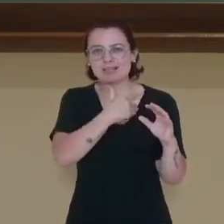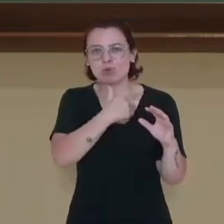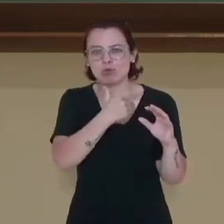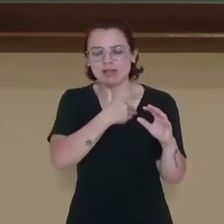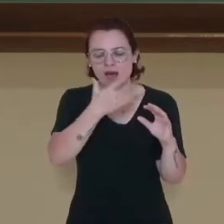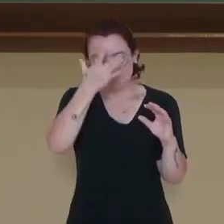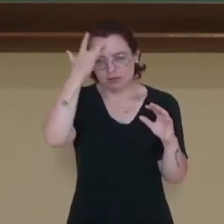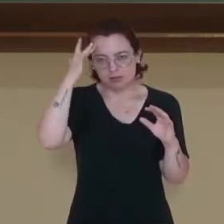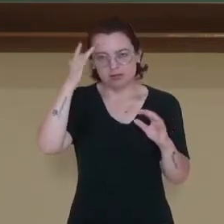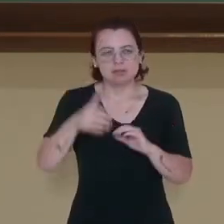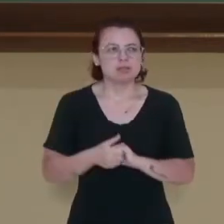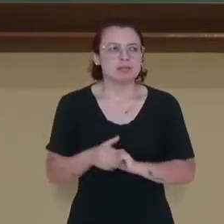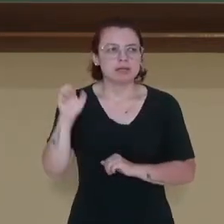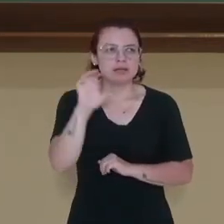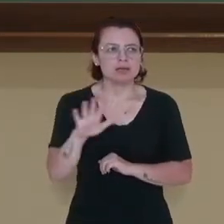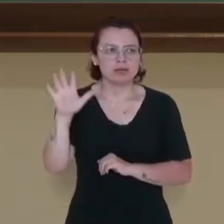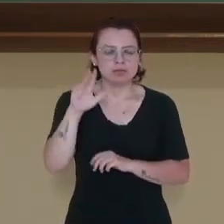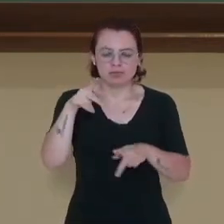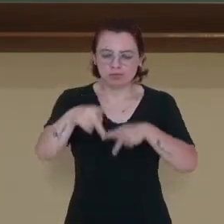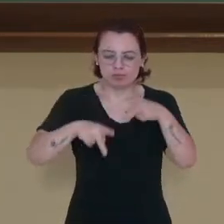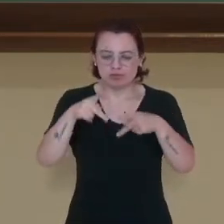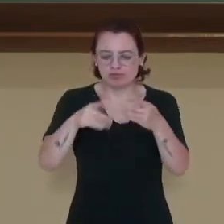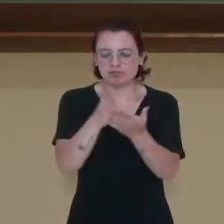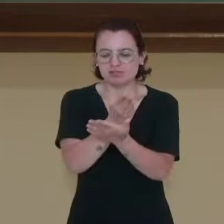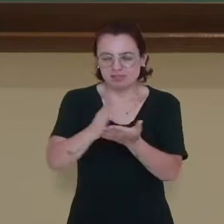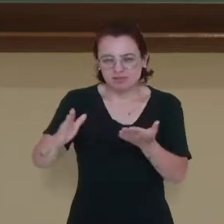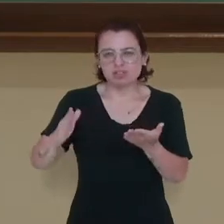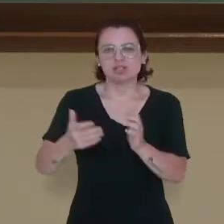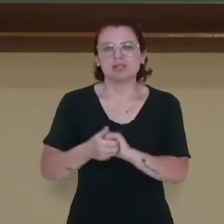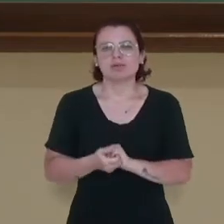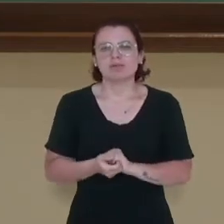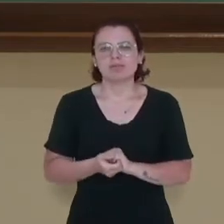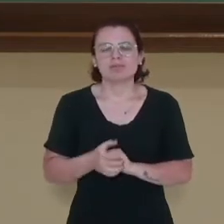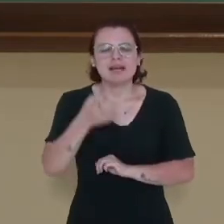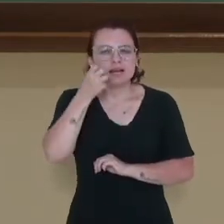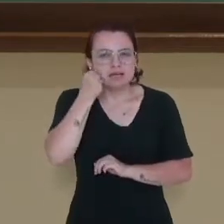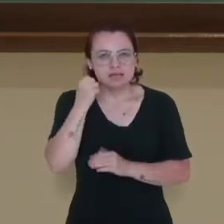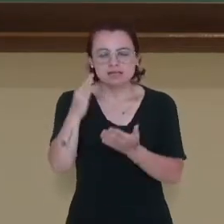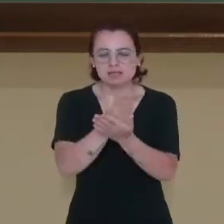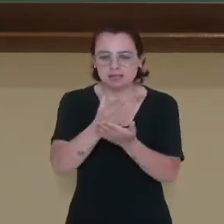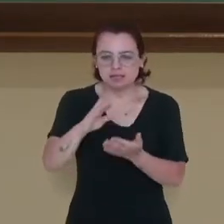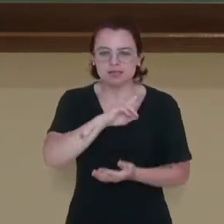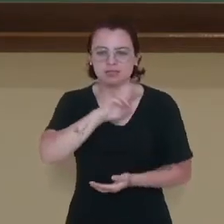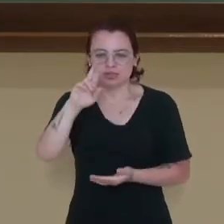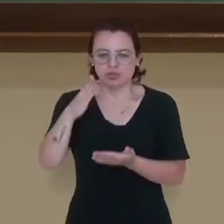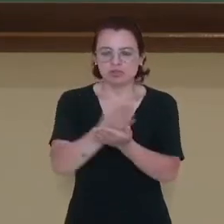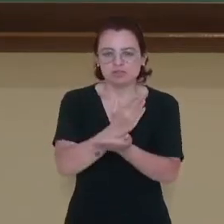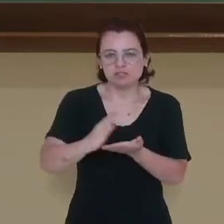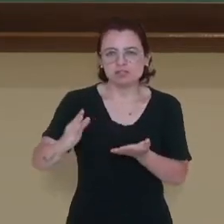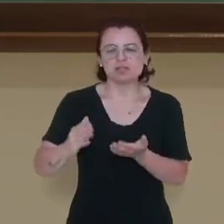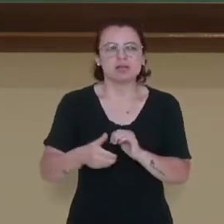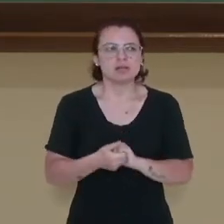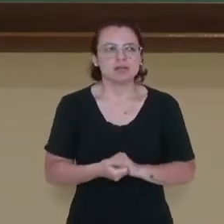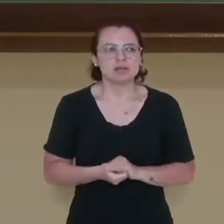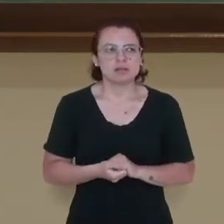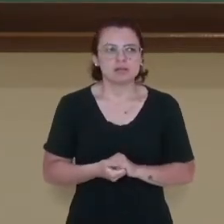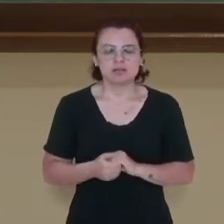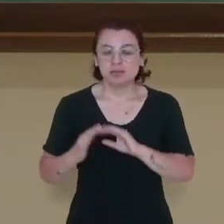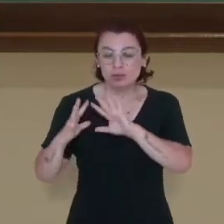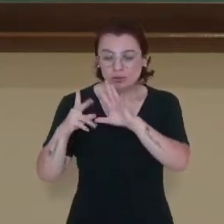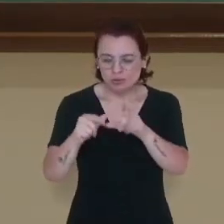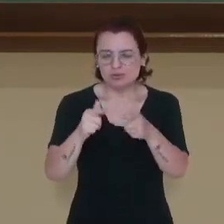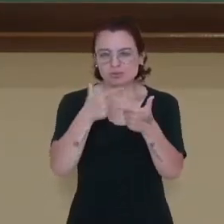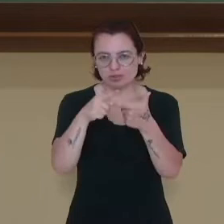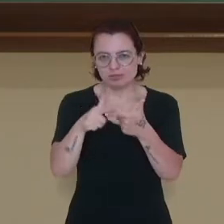colonizadores europeus. Povos foram divididos, etnias, religiões, e isso tudo,